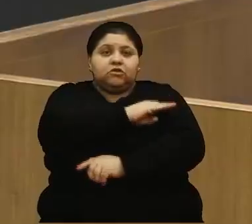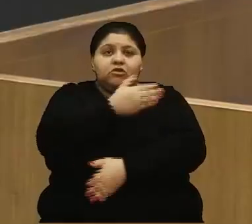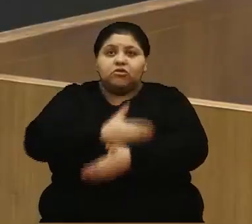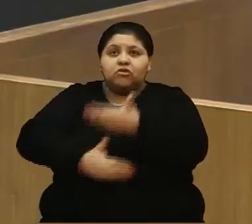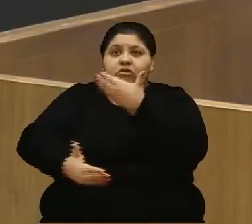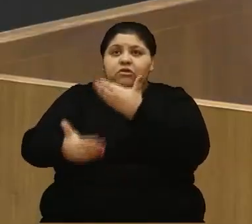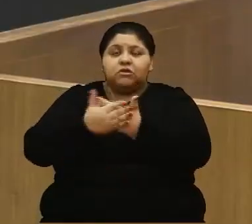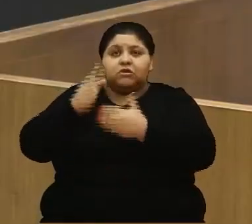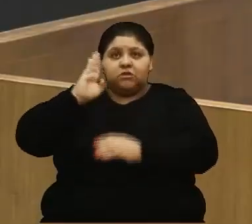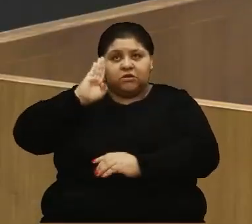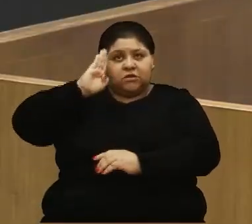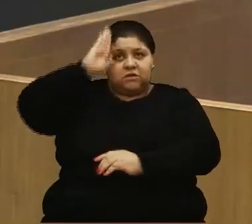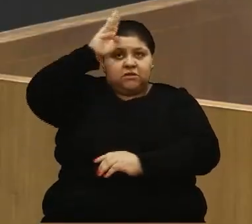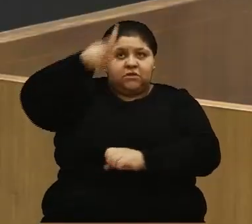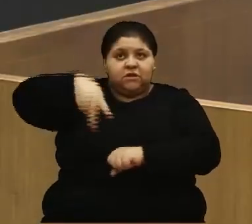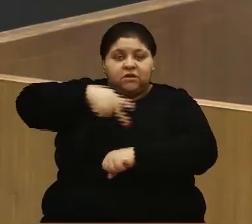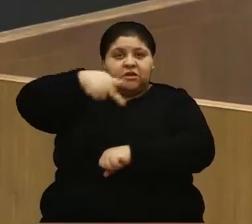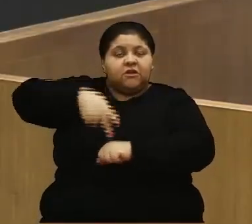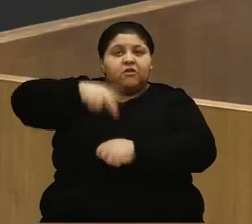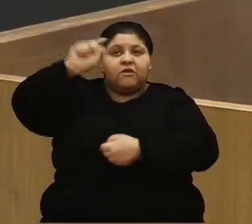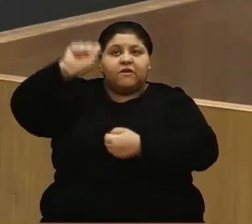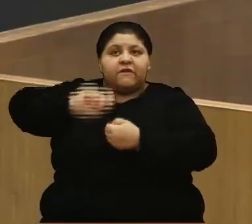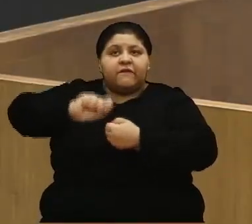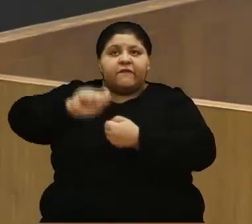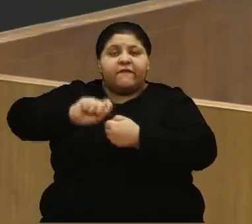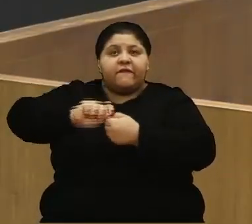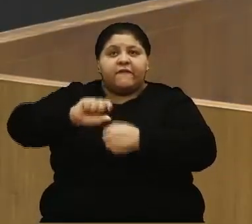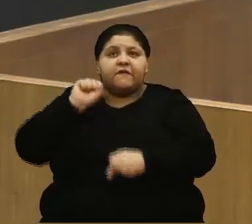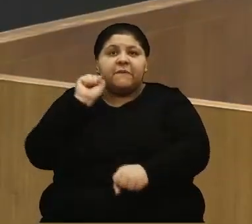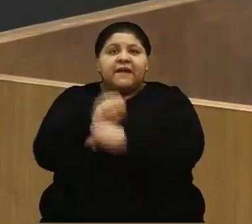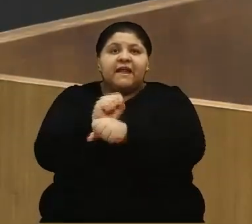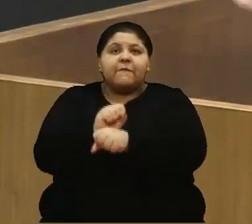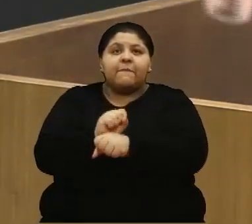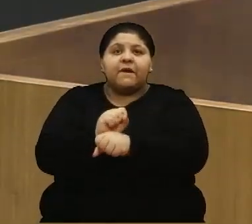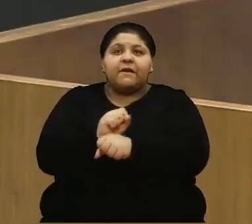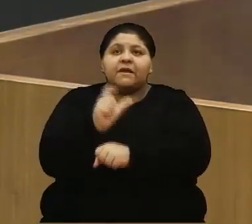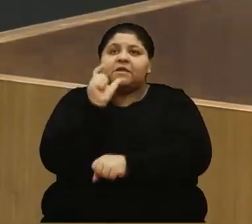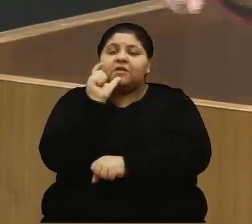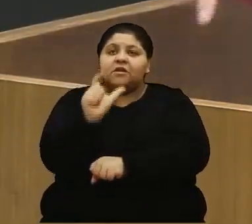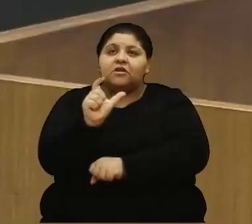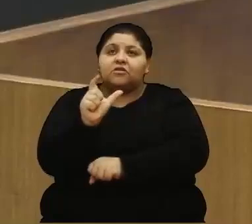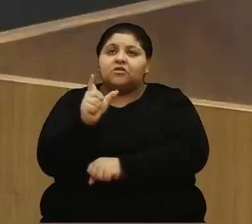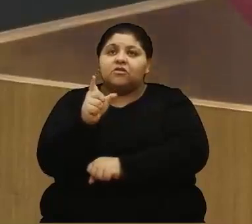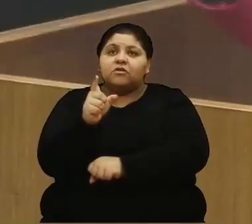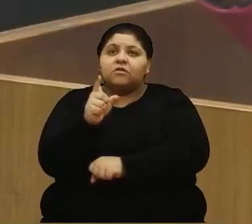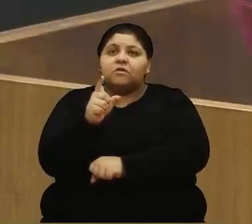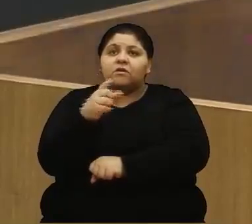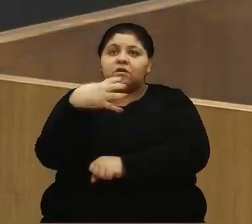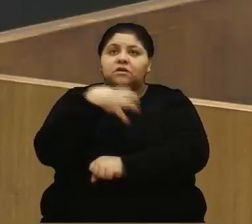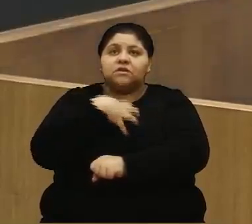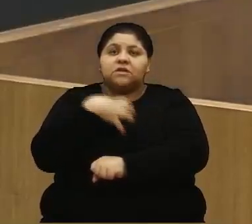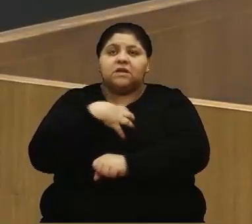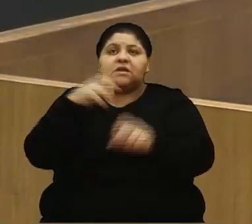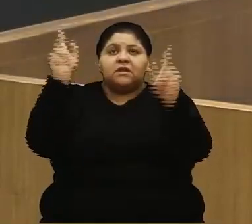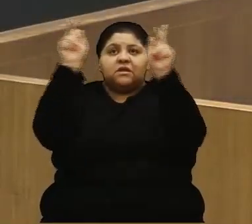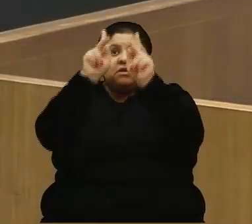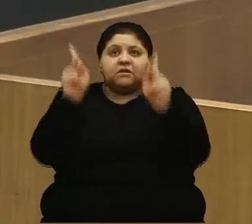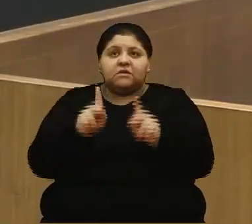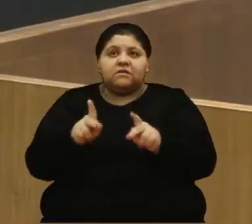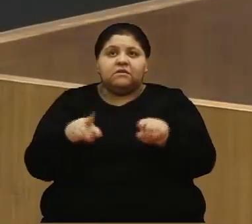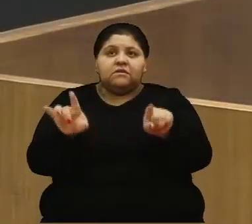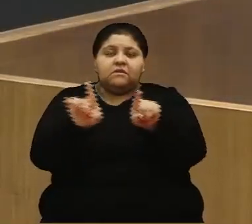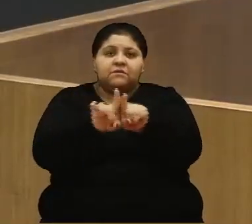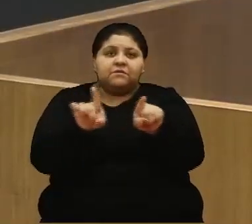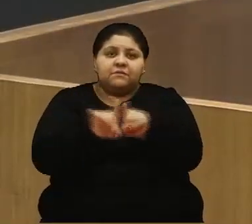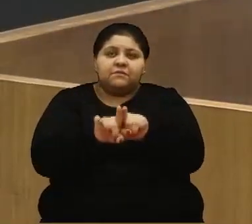os bolsonaristas do nosso país fizessem uma greve de palavras. Assim, nós teríamos paz. Assim, nós